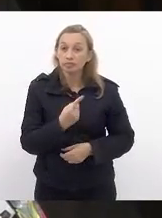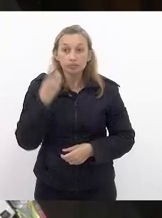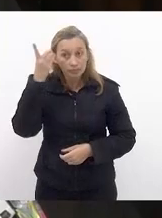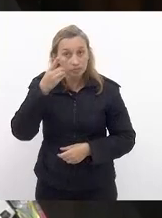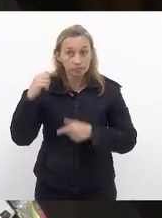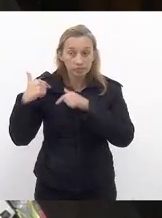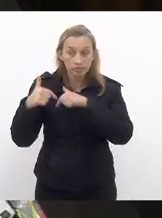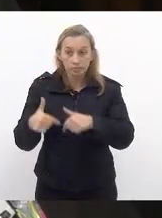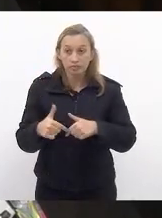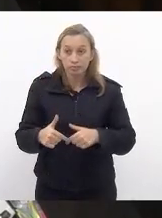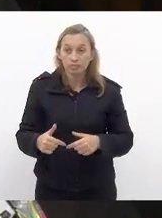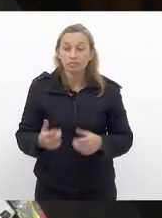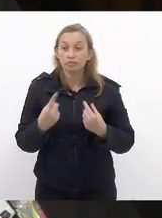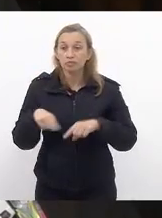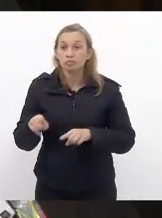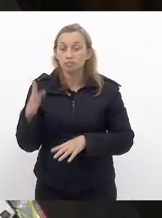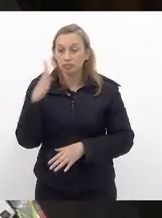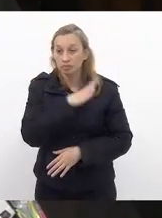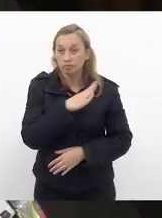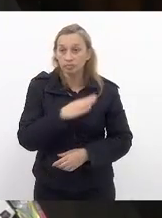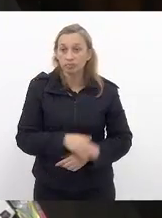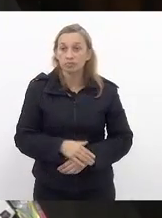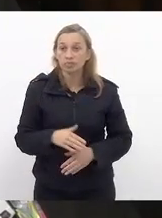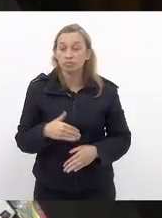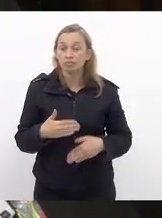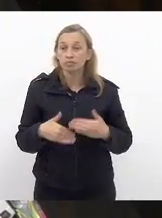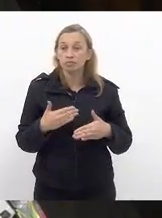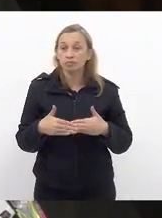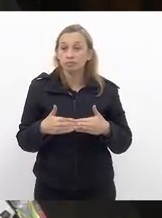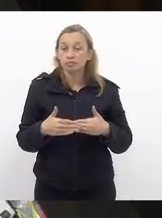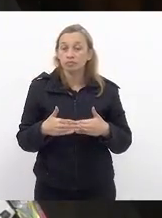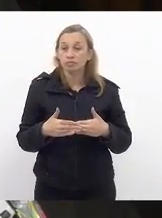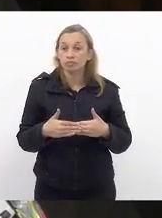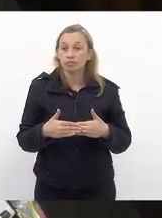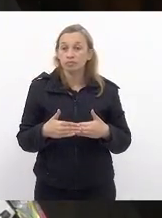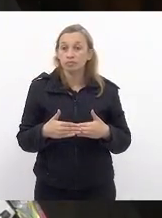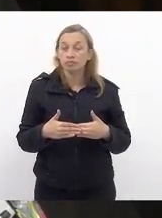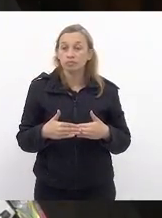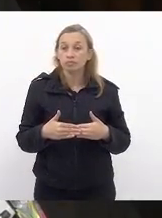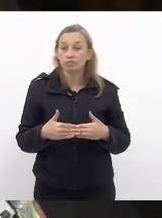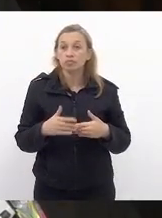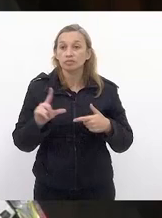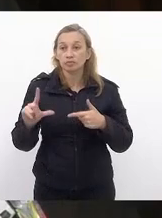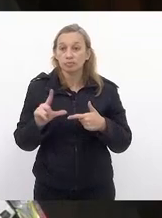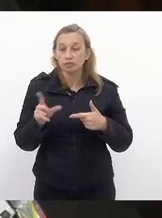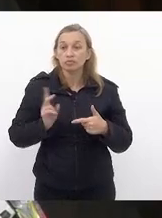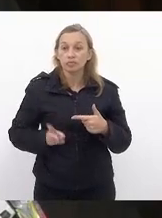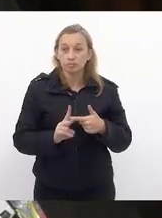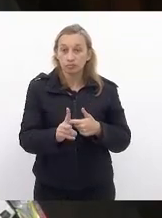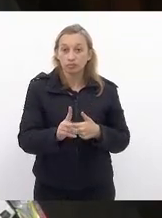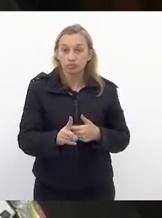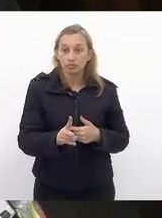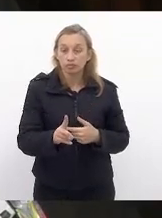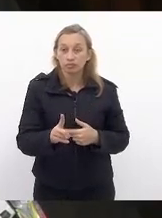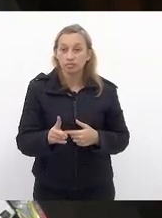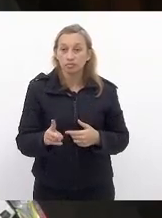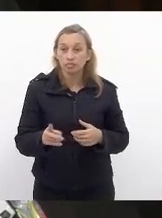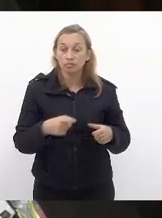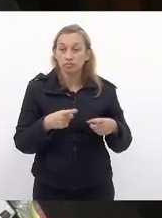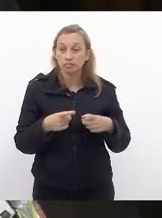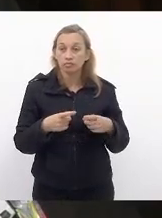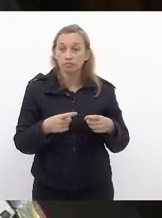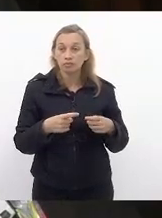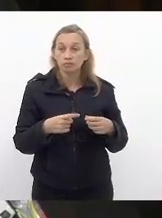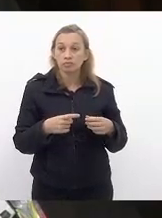deputados conservadores fizemos contra o mal o processo o processo legislativo continua a nossa guerra